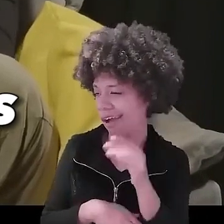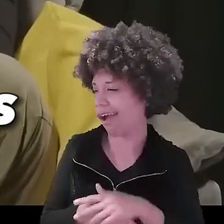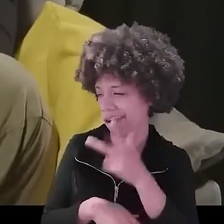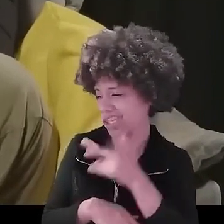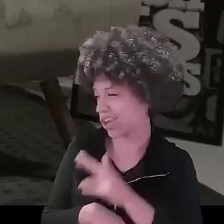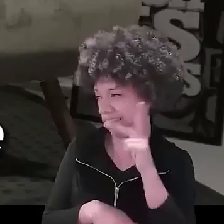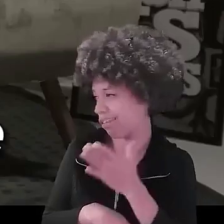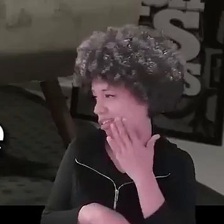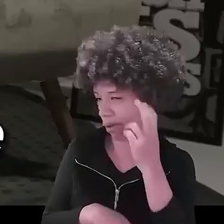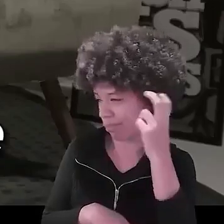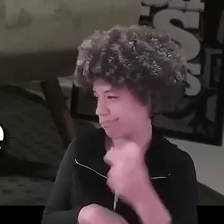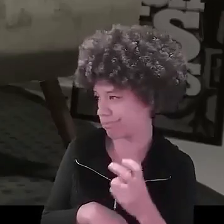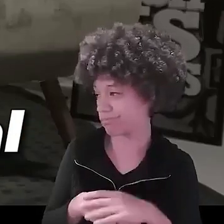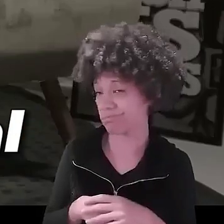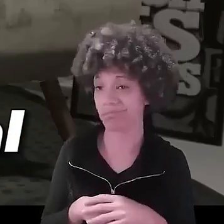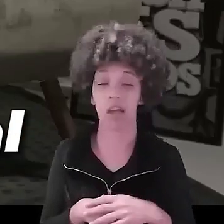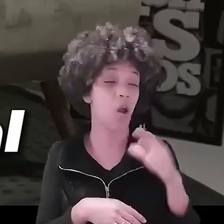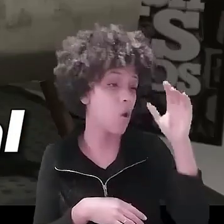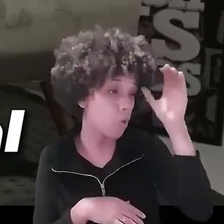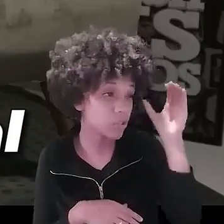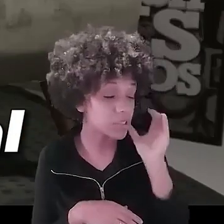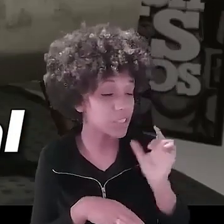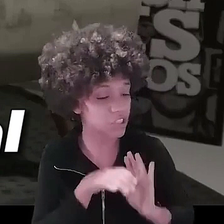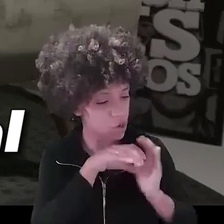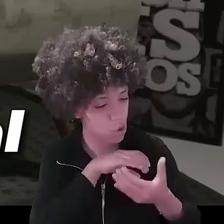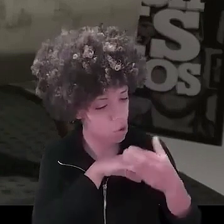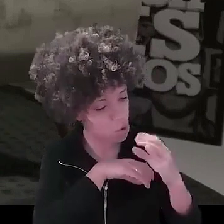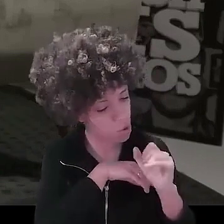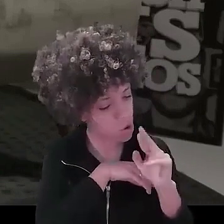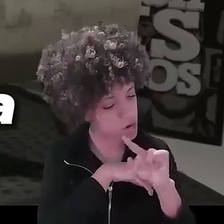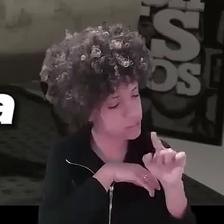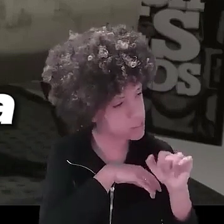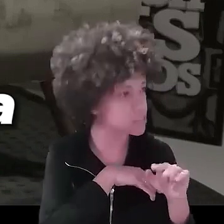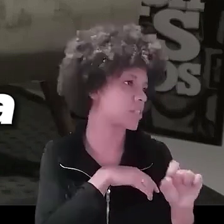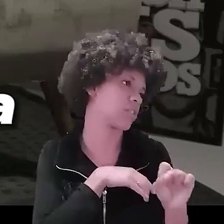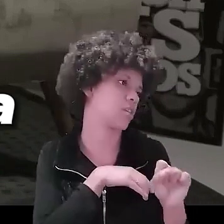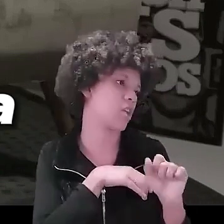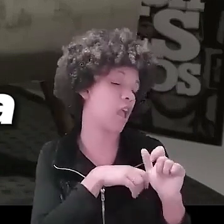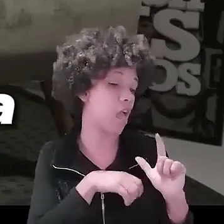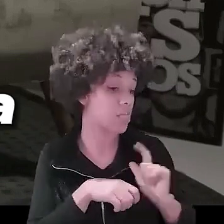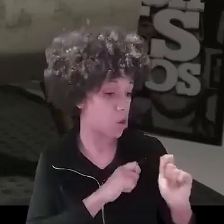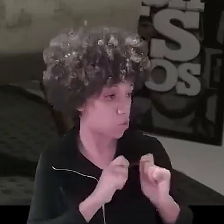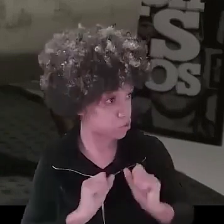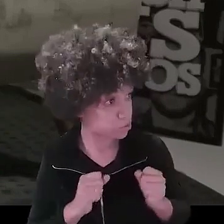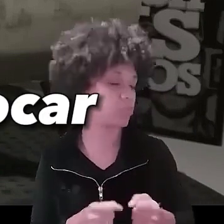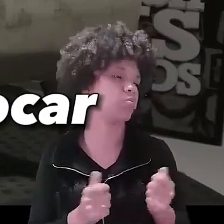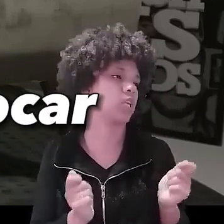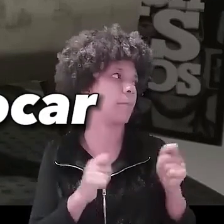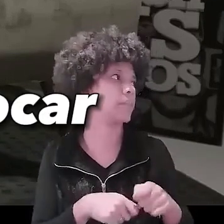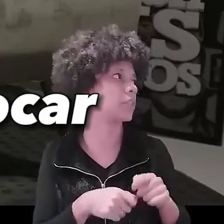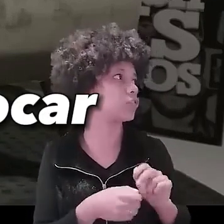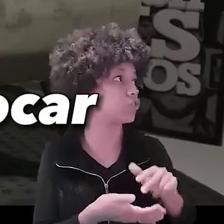das coisas. É que assim, o adolescente ele tem o córtex pré-frontal, que é a região que controla impulso, faz você ter